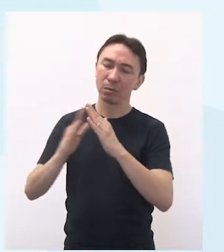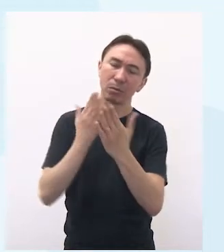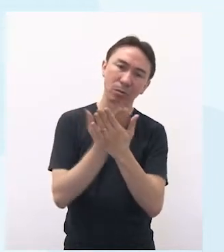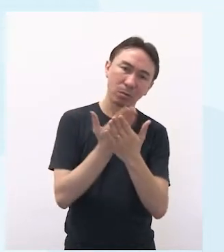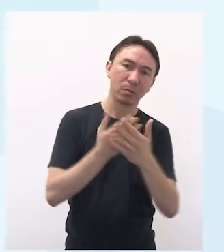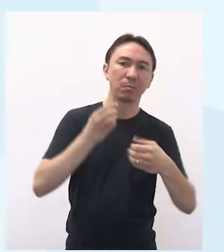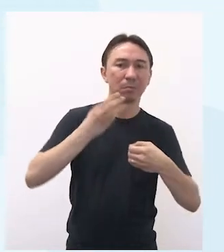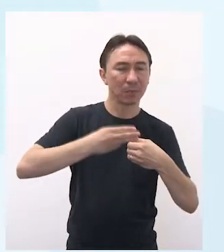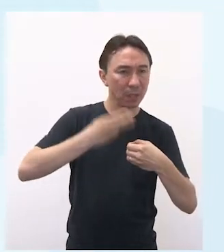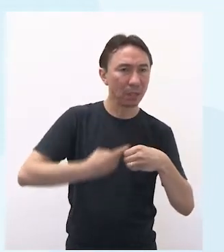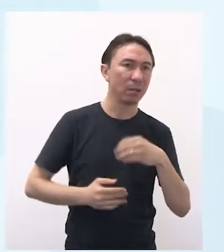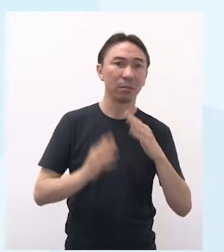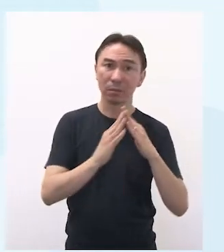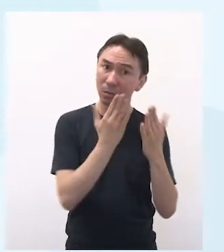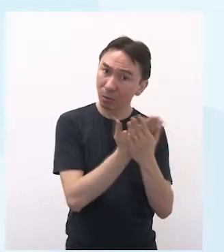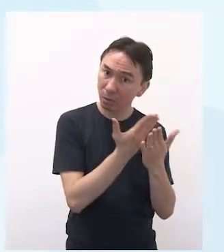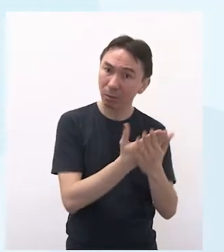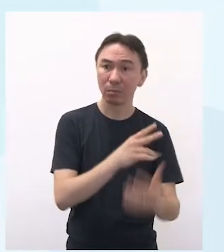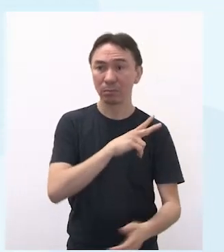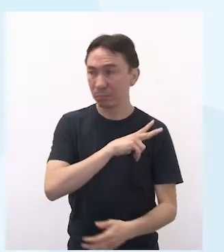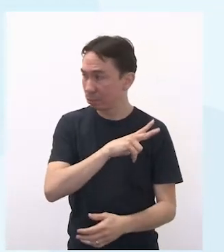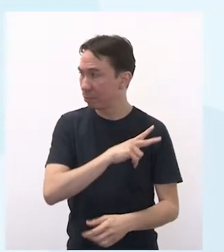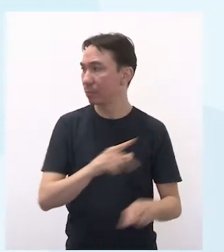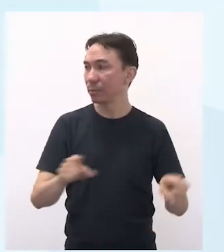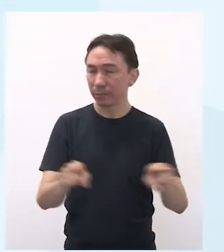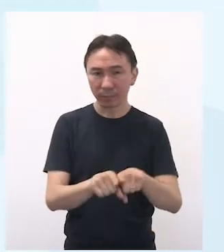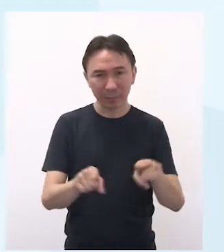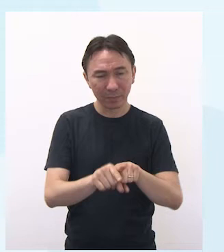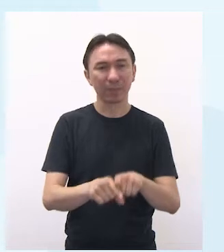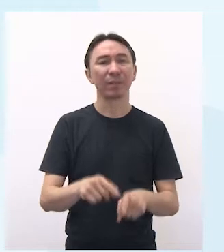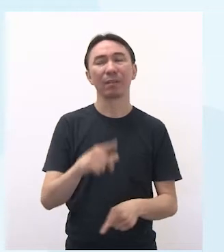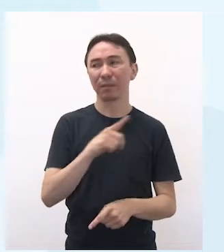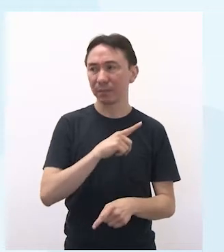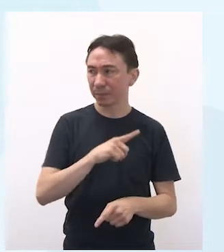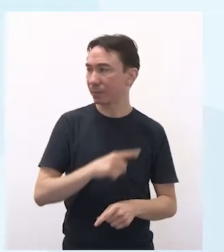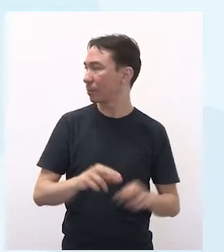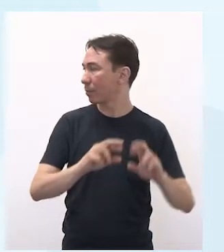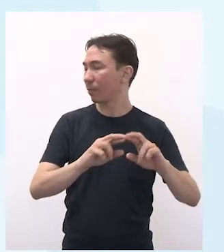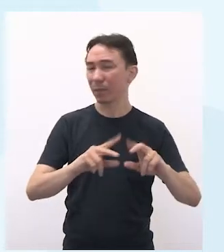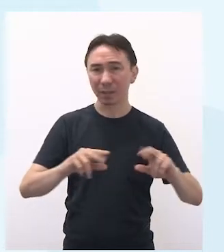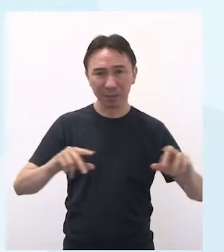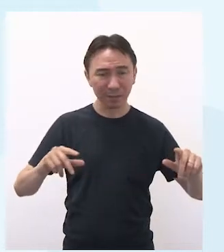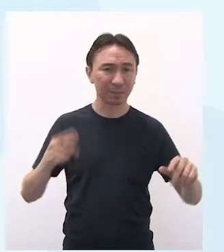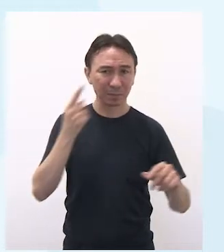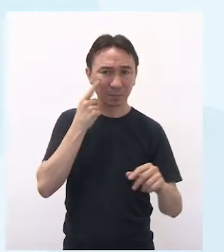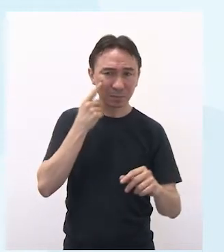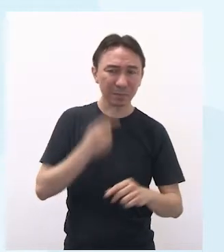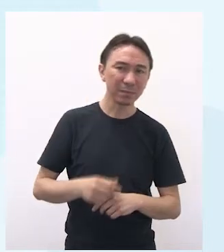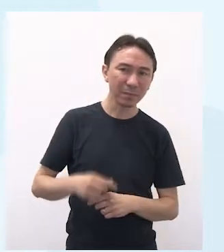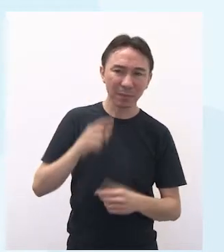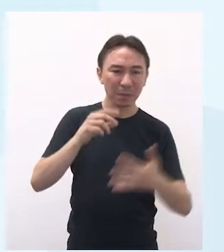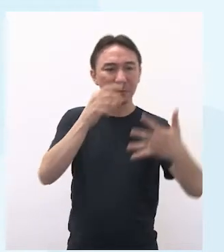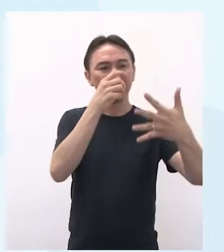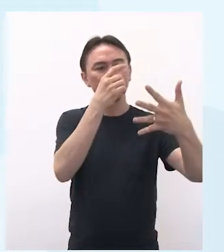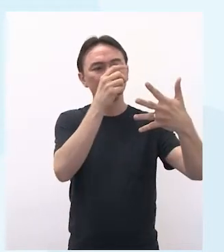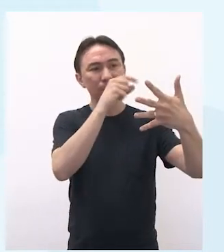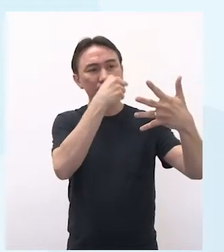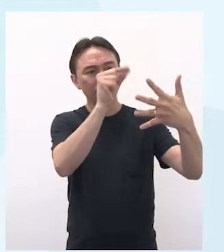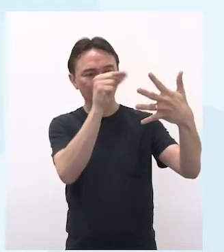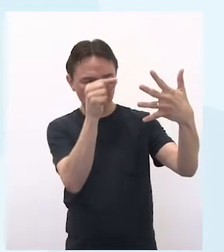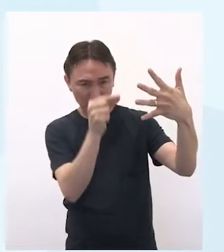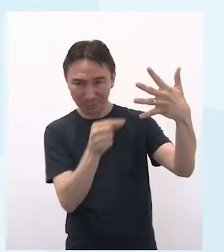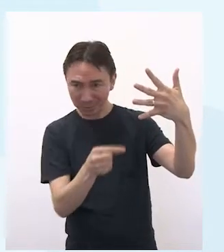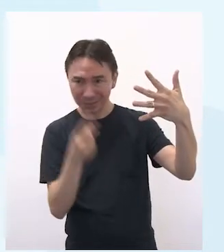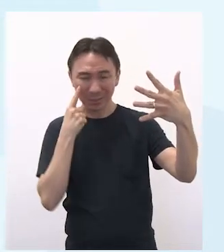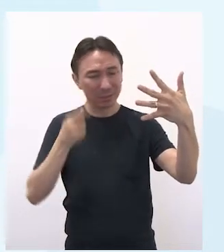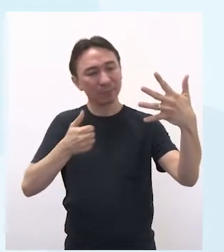particulares, e ela oferece os indicadores para os nossos análises, a nossa análise, onde ele se encontra, qual